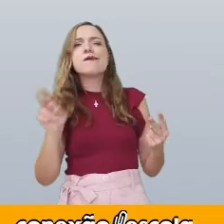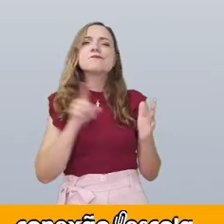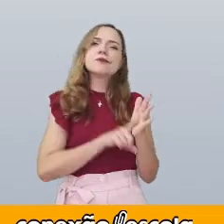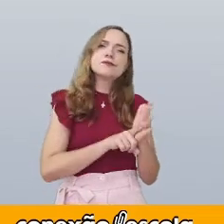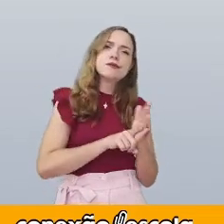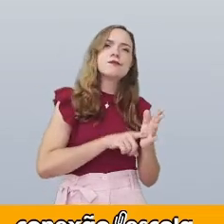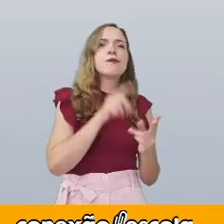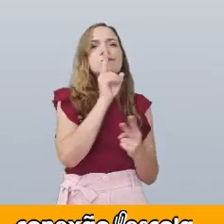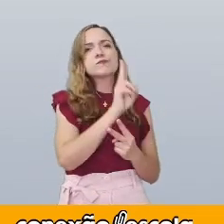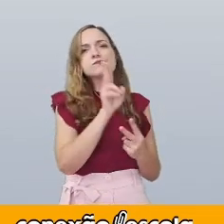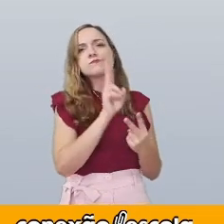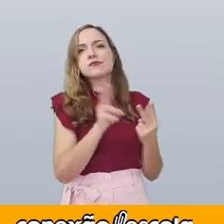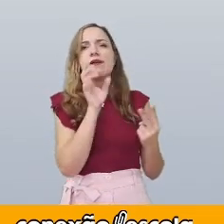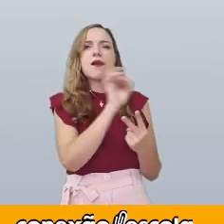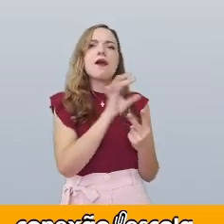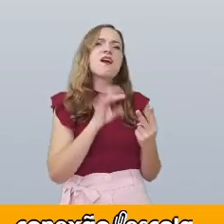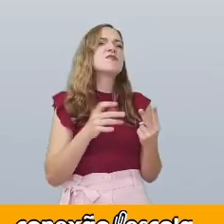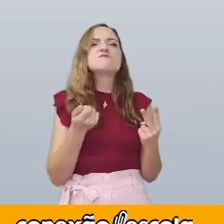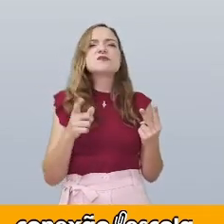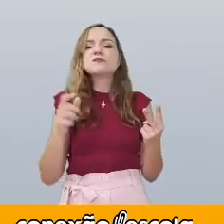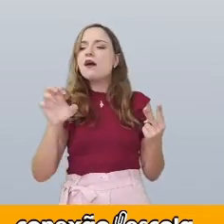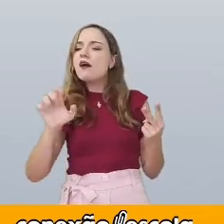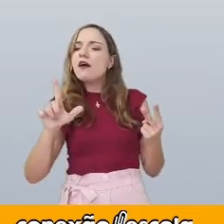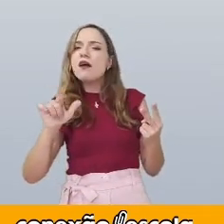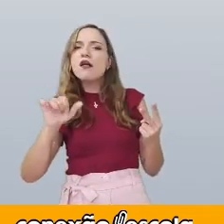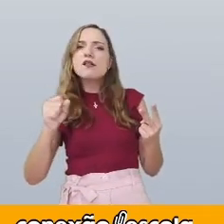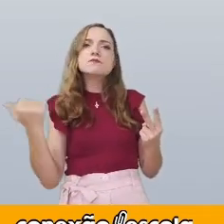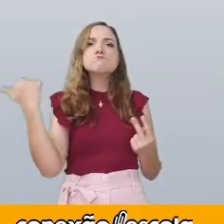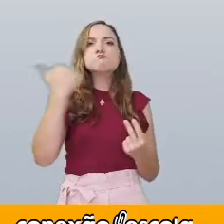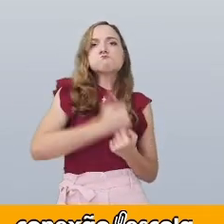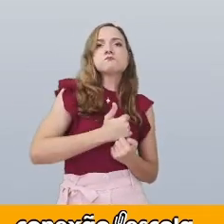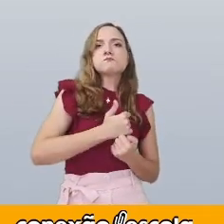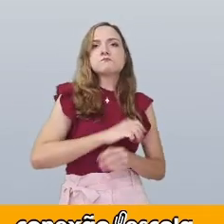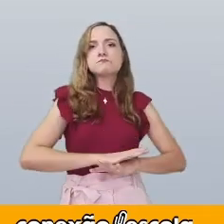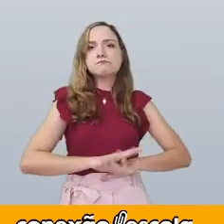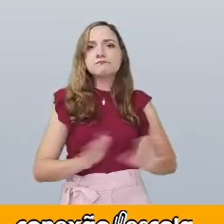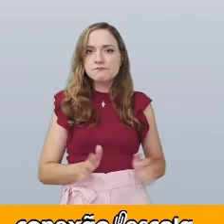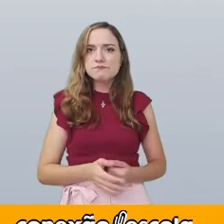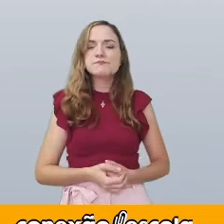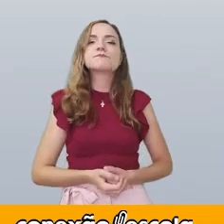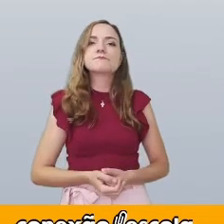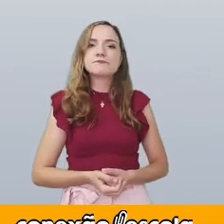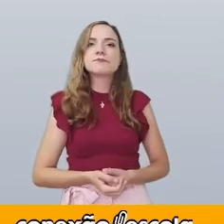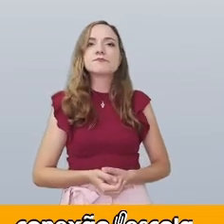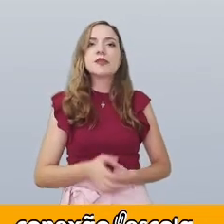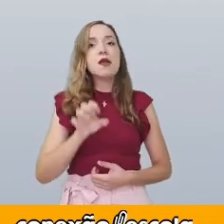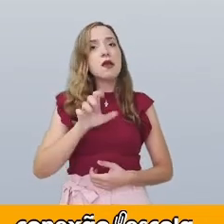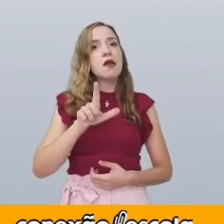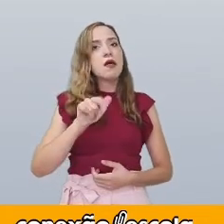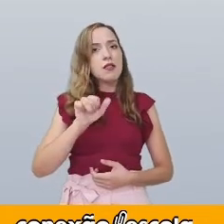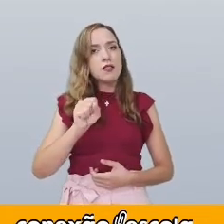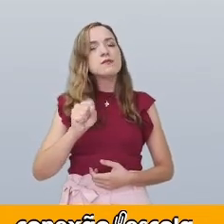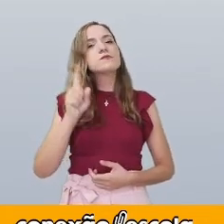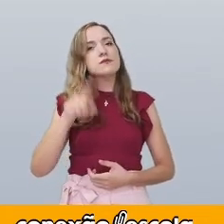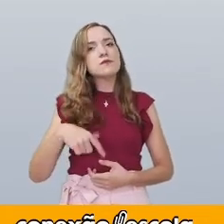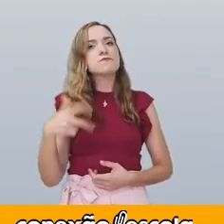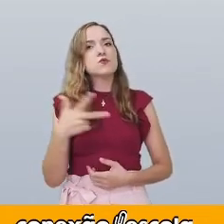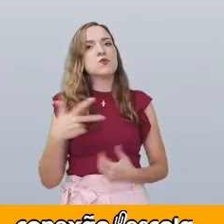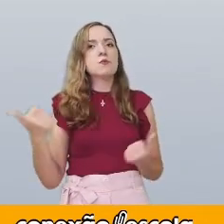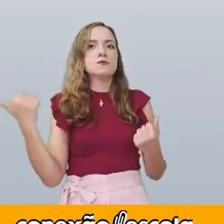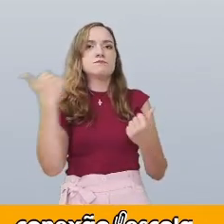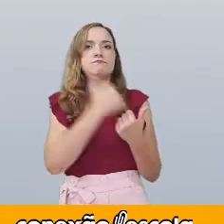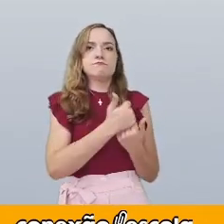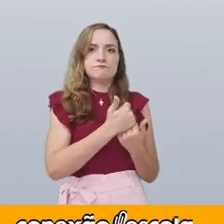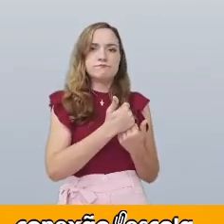pesquisadoras Luana e Paula na segunda sentença desse parágrafo. Então, o elas está retomando